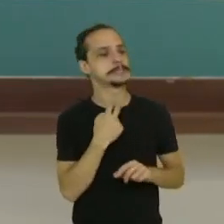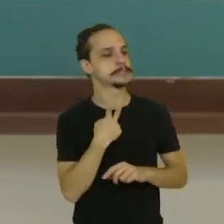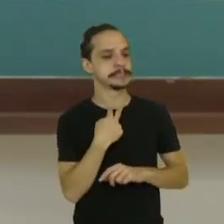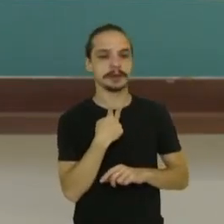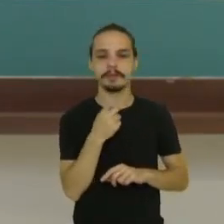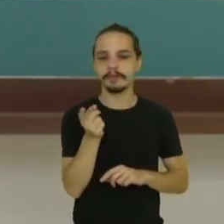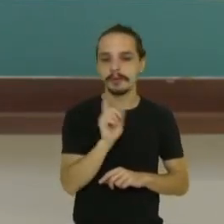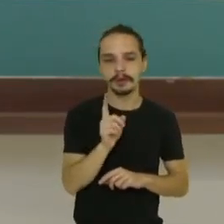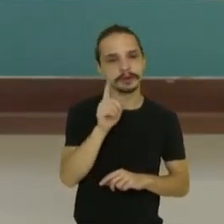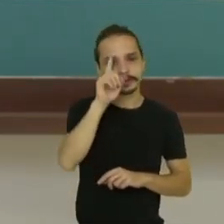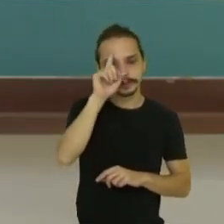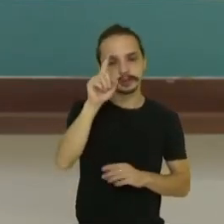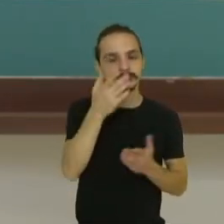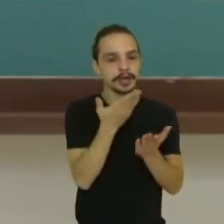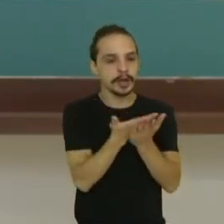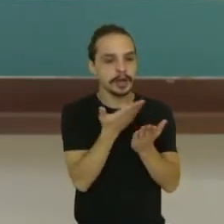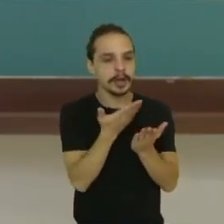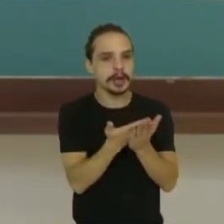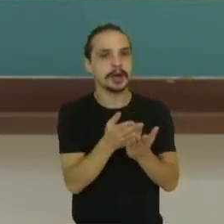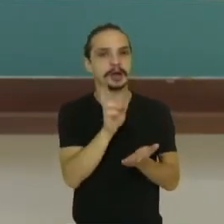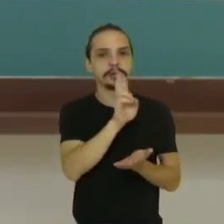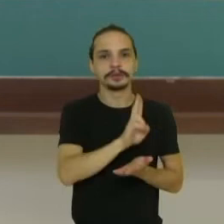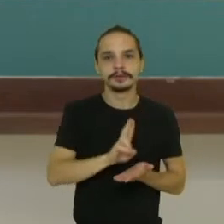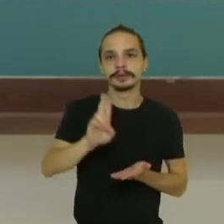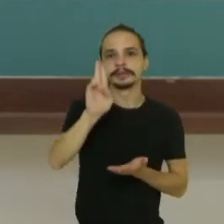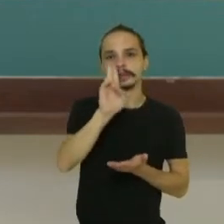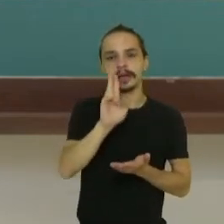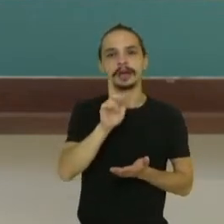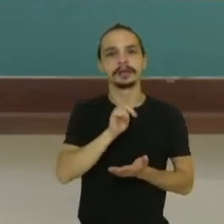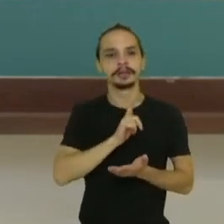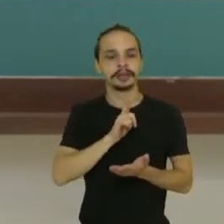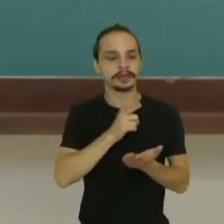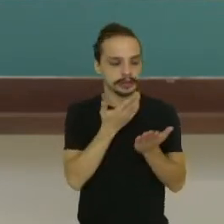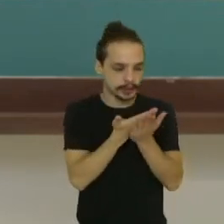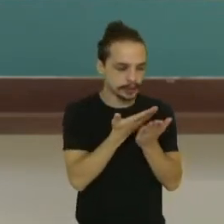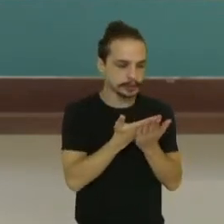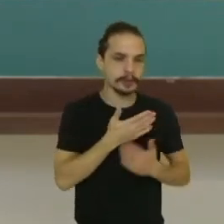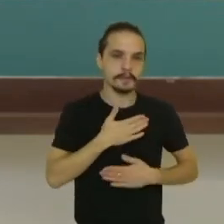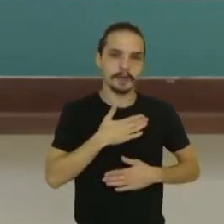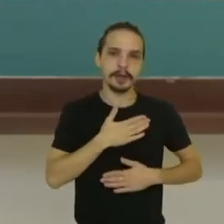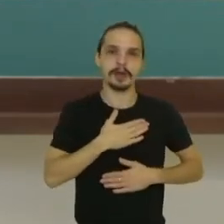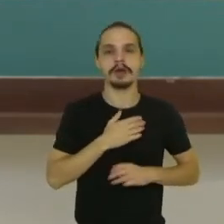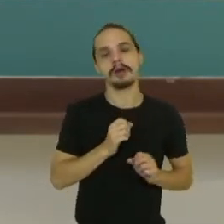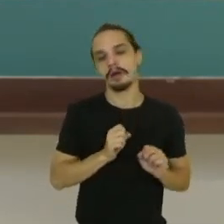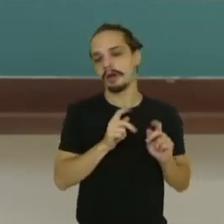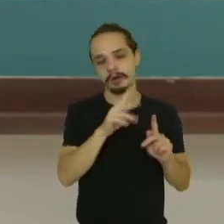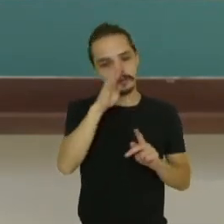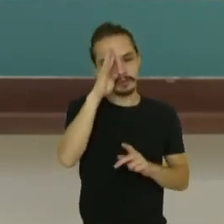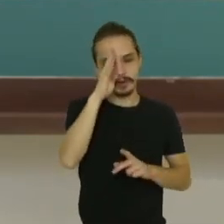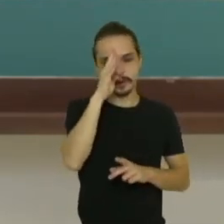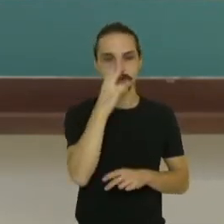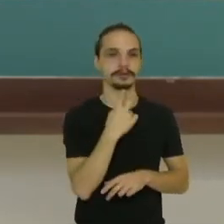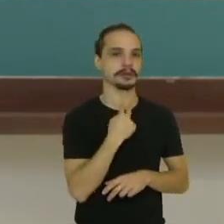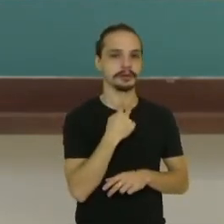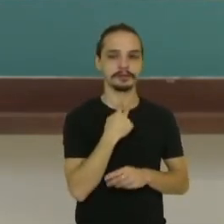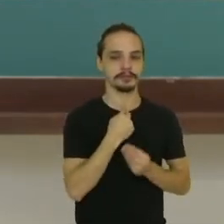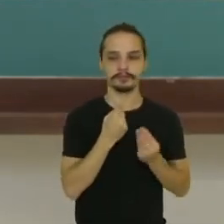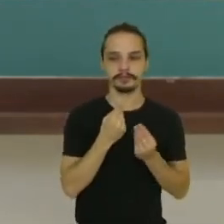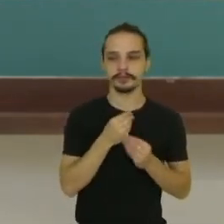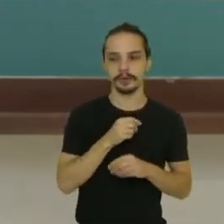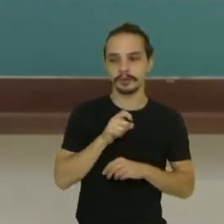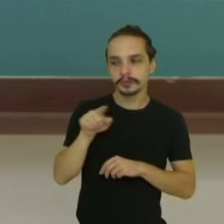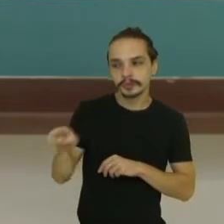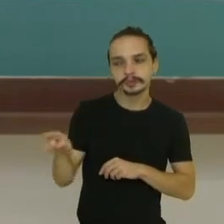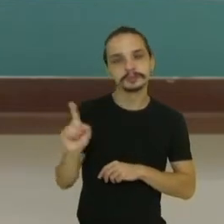é o dia que eu tenho aula na universidade né o dia que eu vou estudar então na quarta-feira não dá para atender a escola